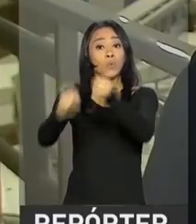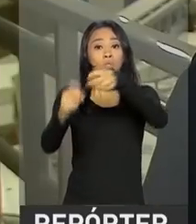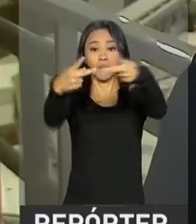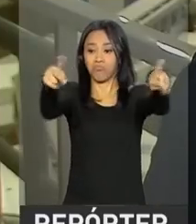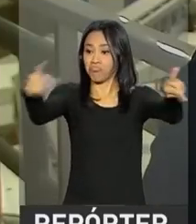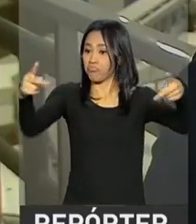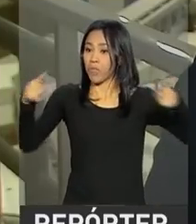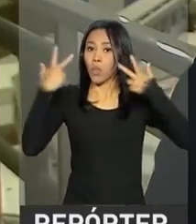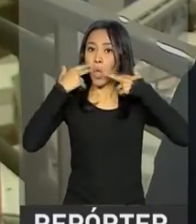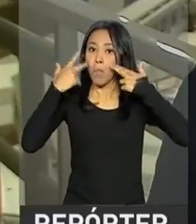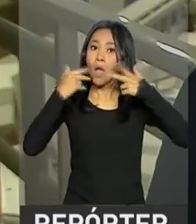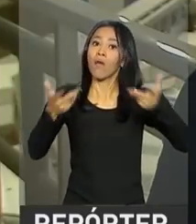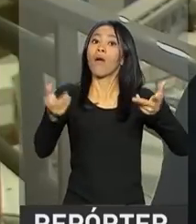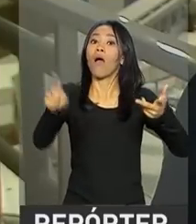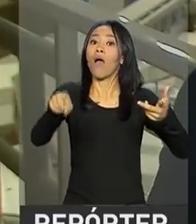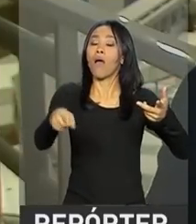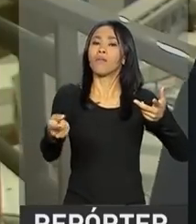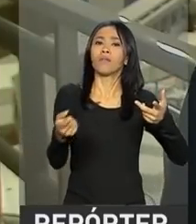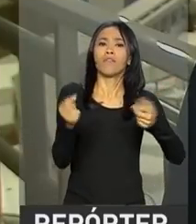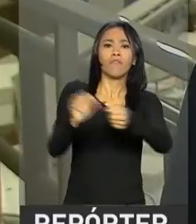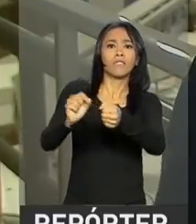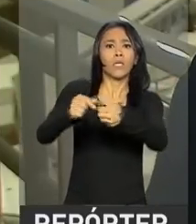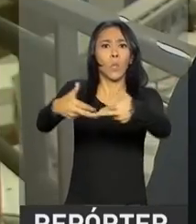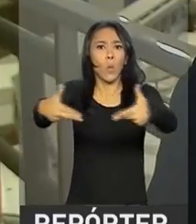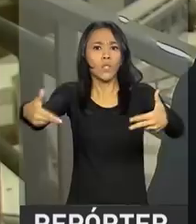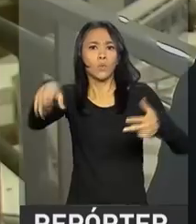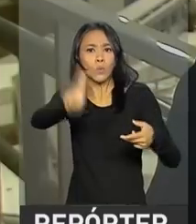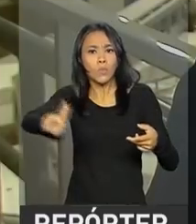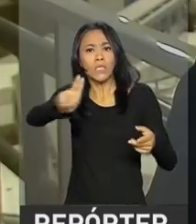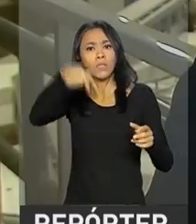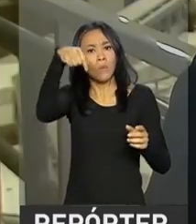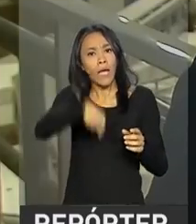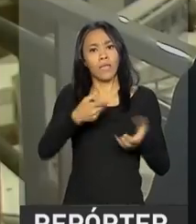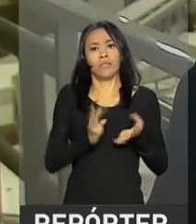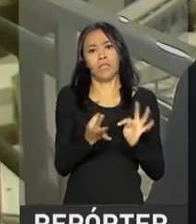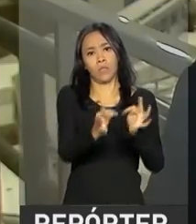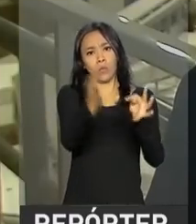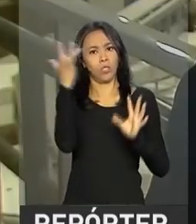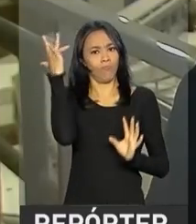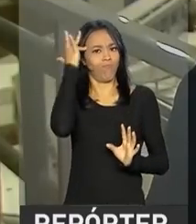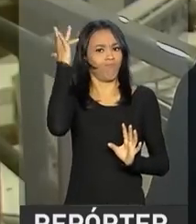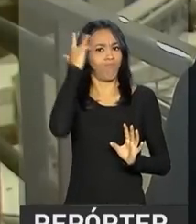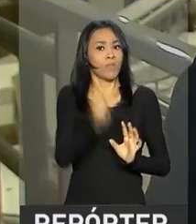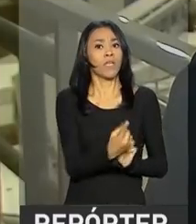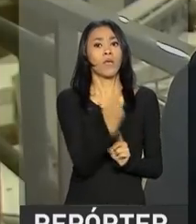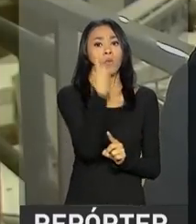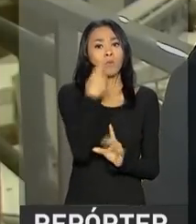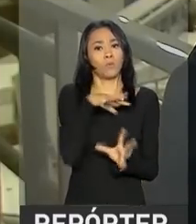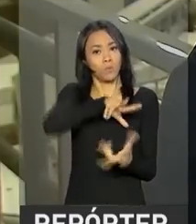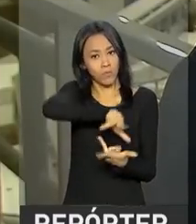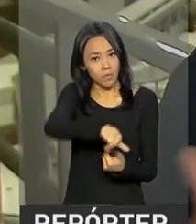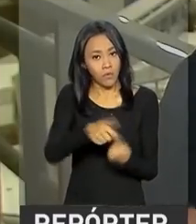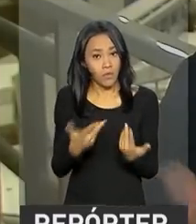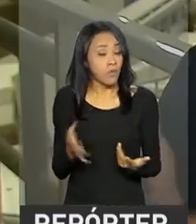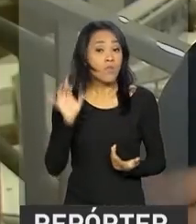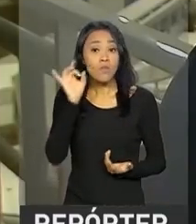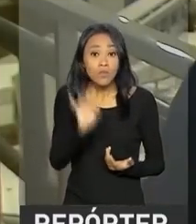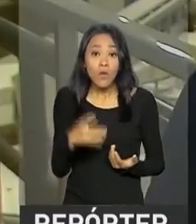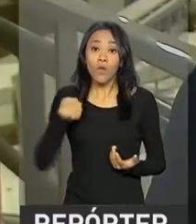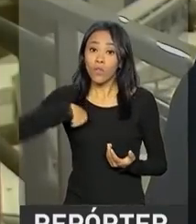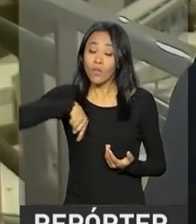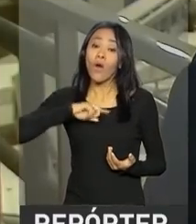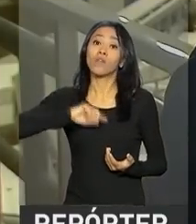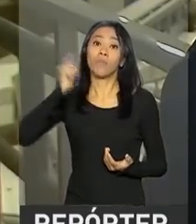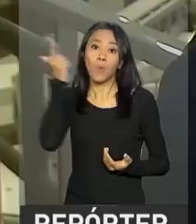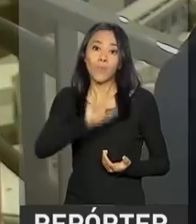atividades normais para construir componentes de um acelerador de quarta geração que é único no mundo, né? Então, não só a gente vai trazer ganhos